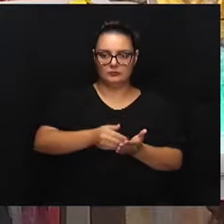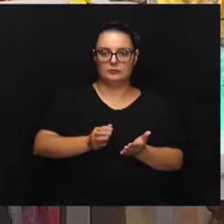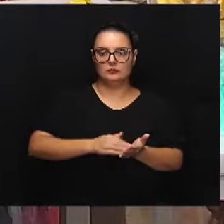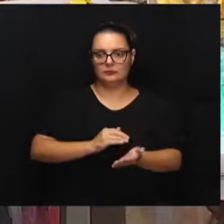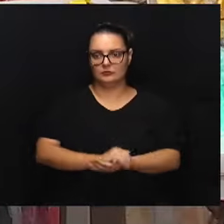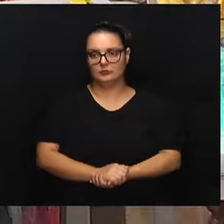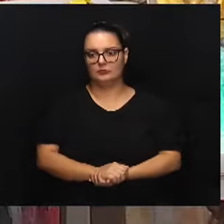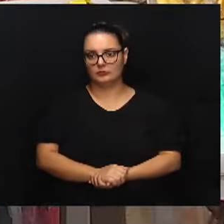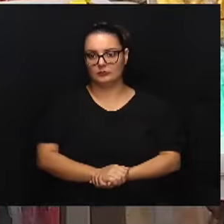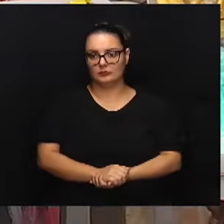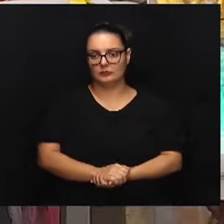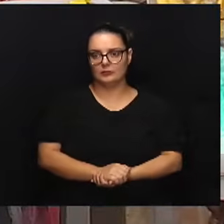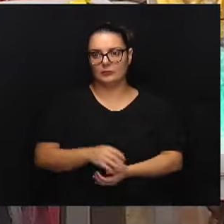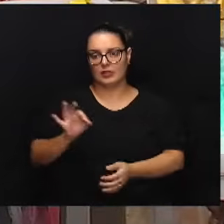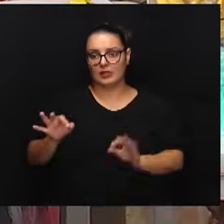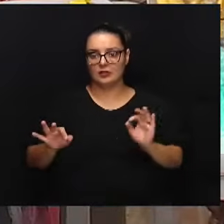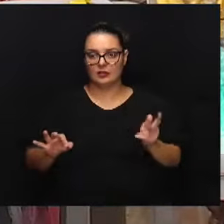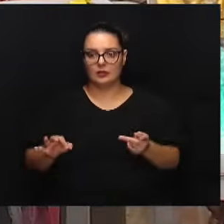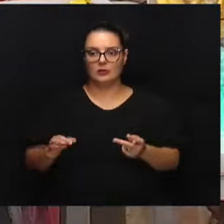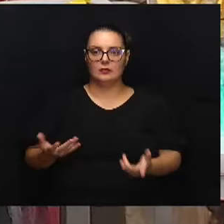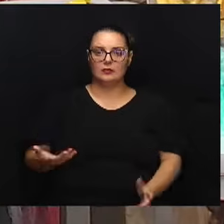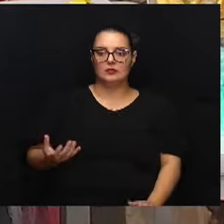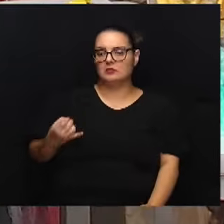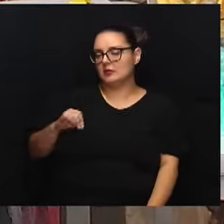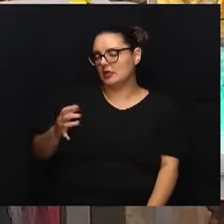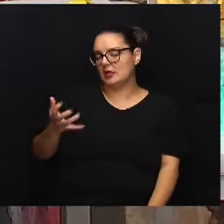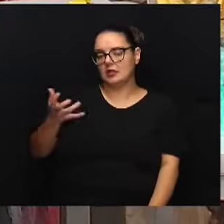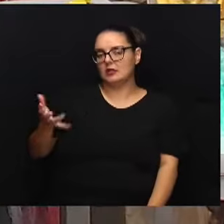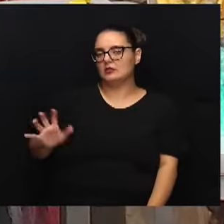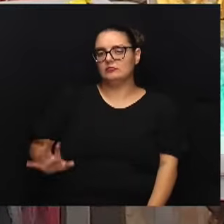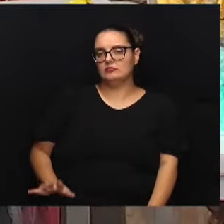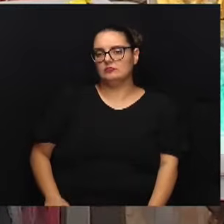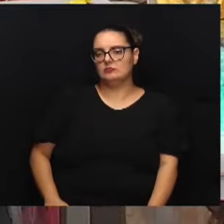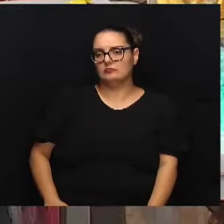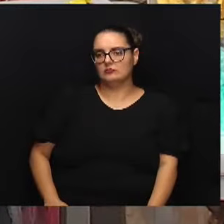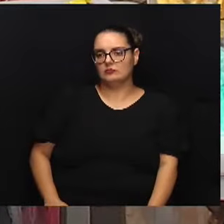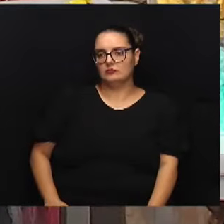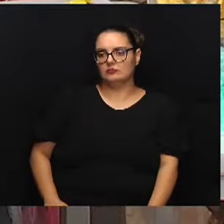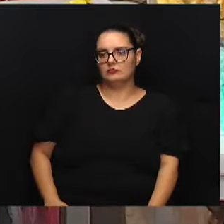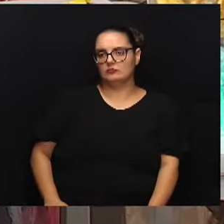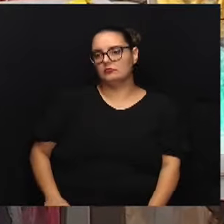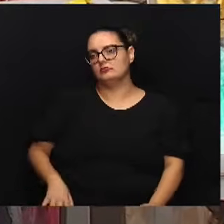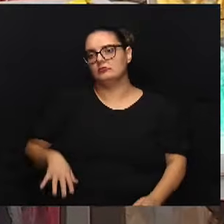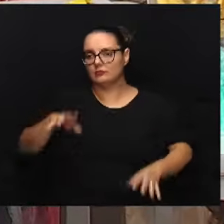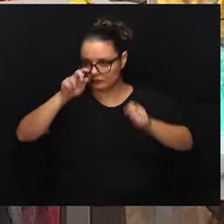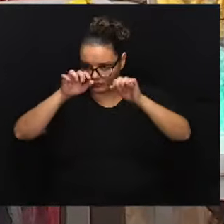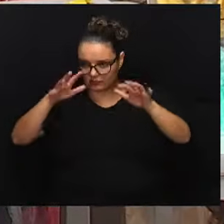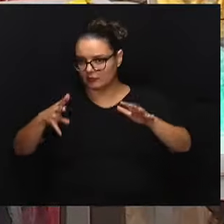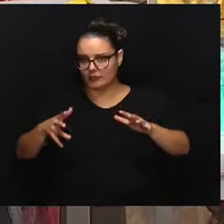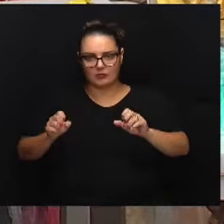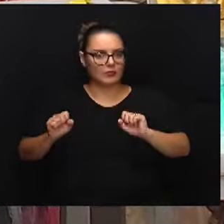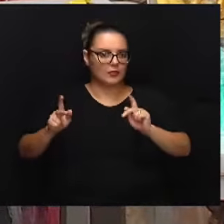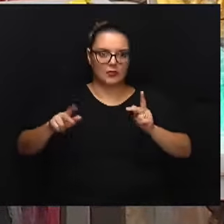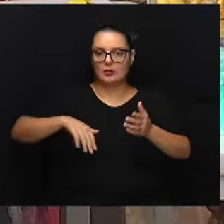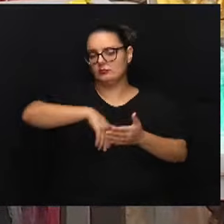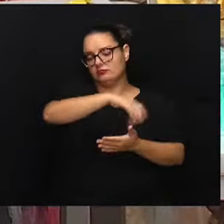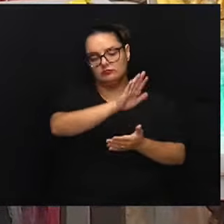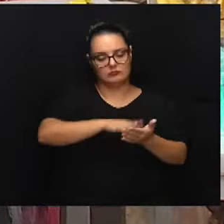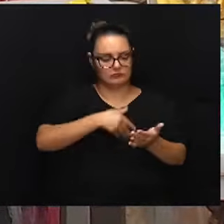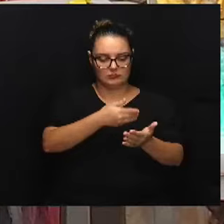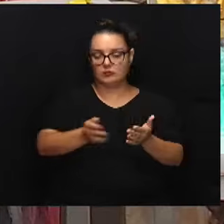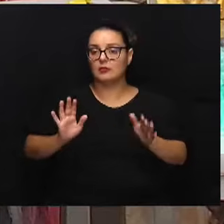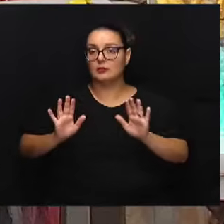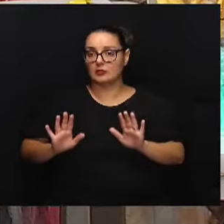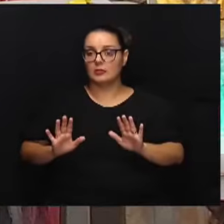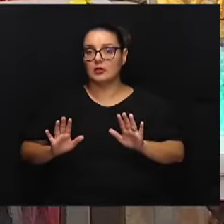como eu falei, não tem certo nem errado, porém, a pessoa quer fazer um jeito mais abstrato, tá tudo bem. Porém,